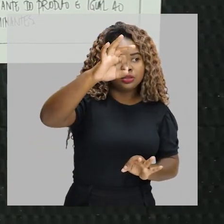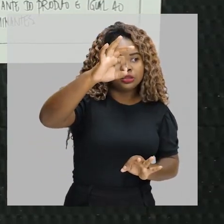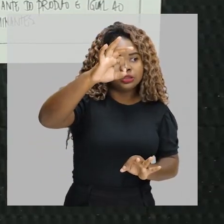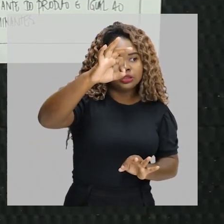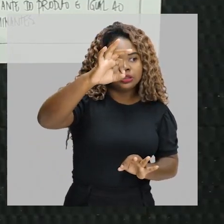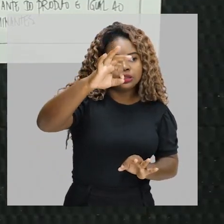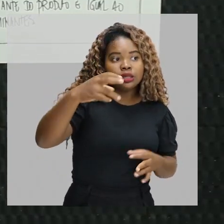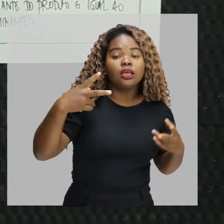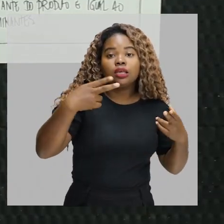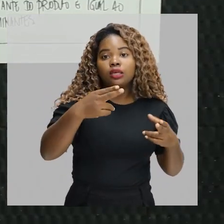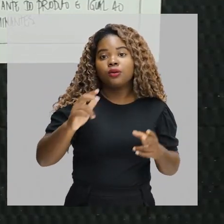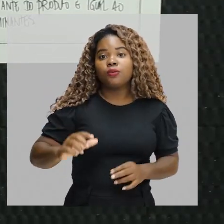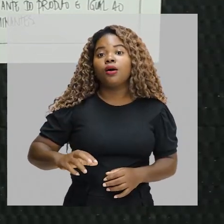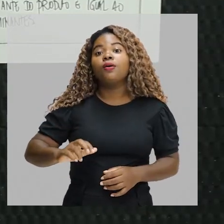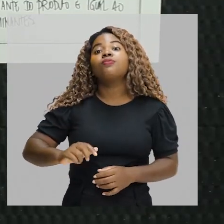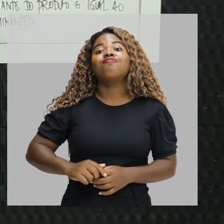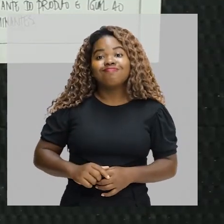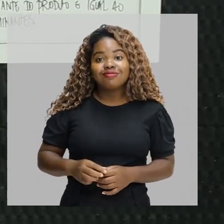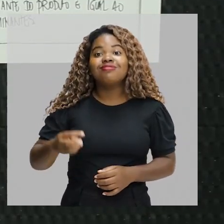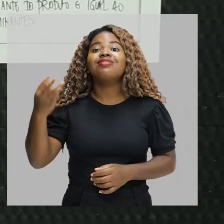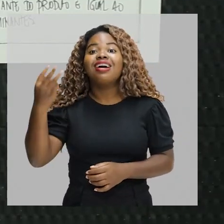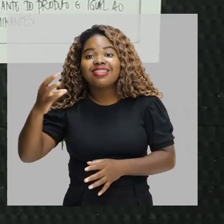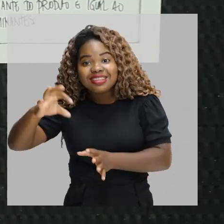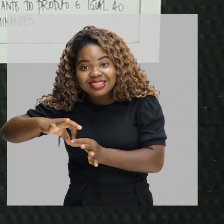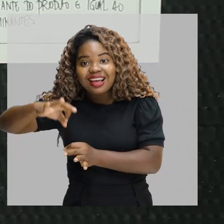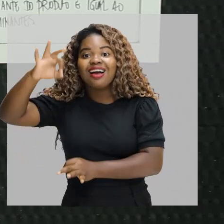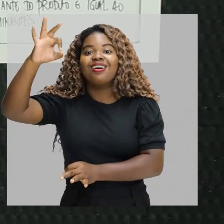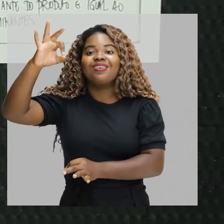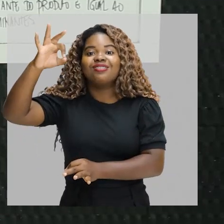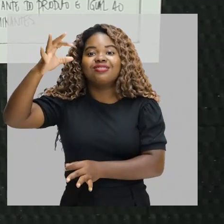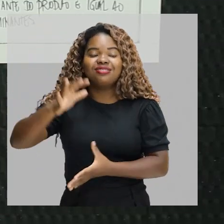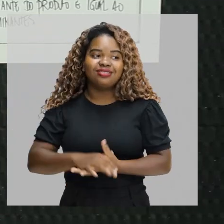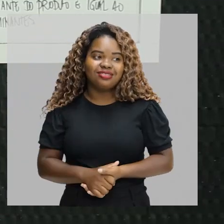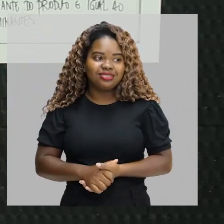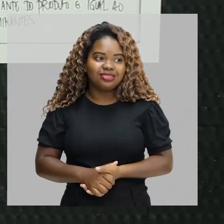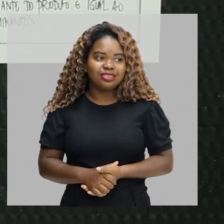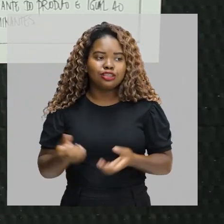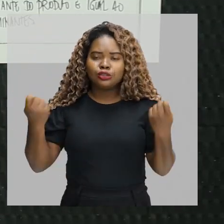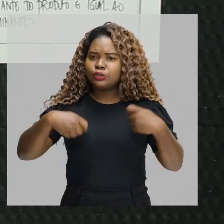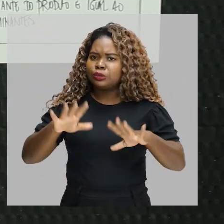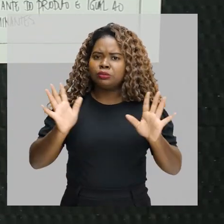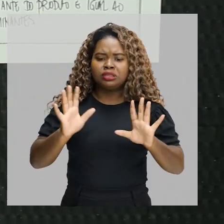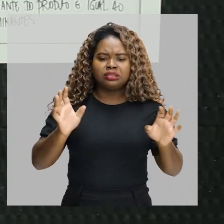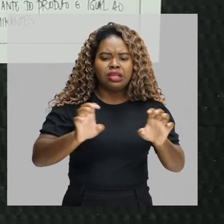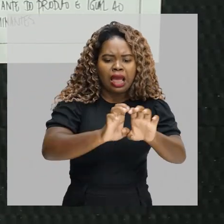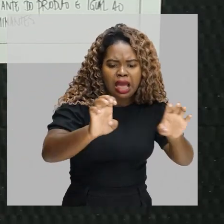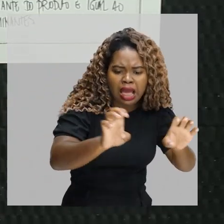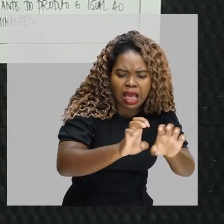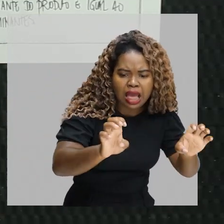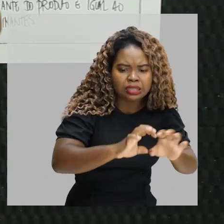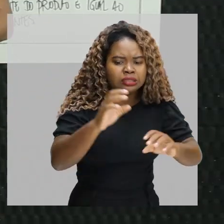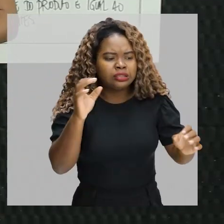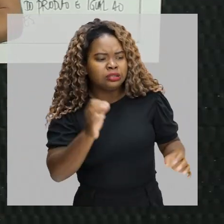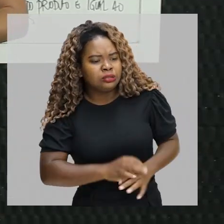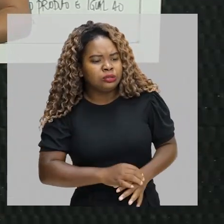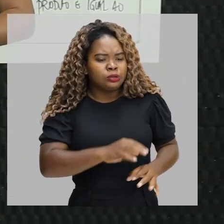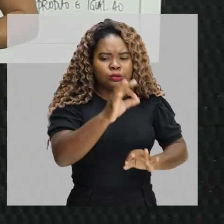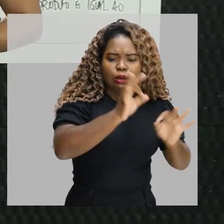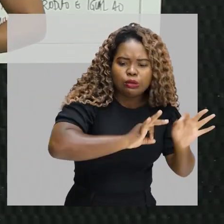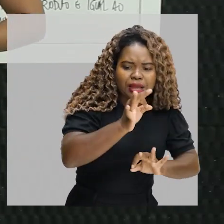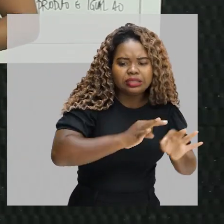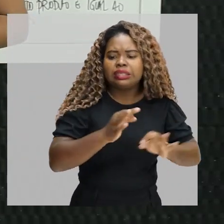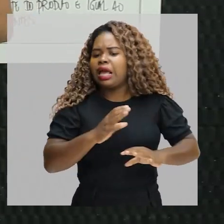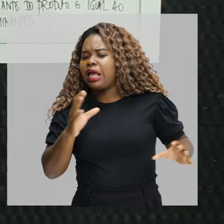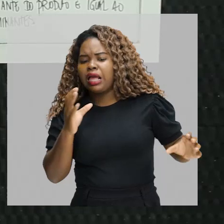Tá? Então, se você observar isso, eu não preciso perder tempo de calcular o determinante dessa matriz. Eu já vou